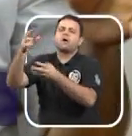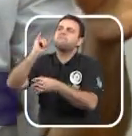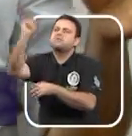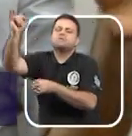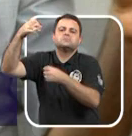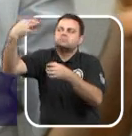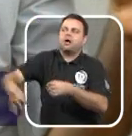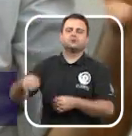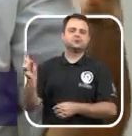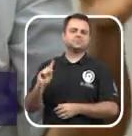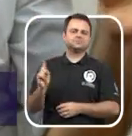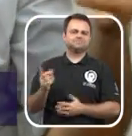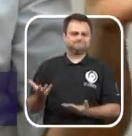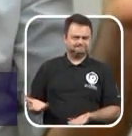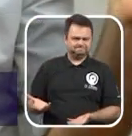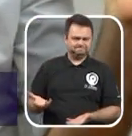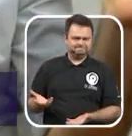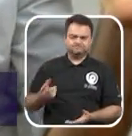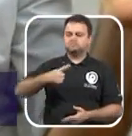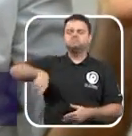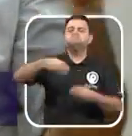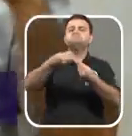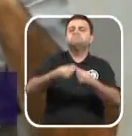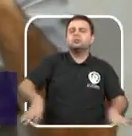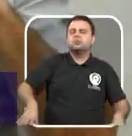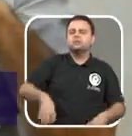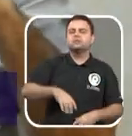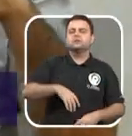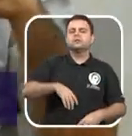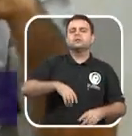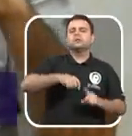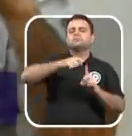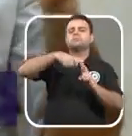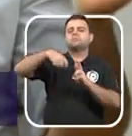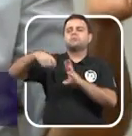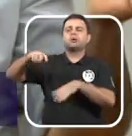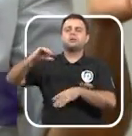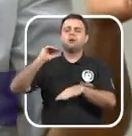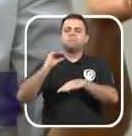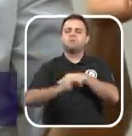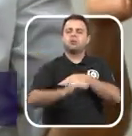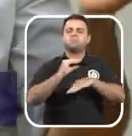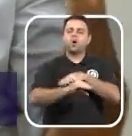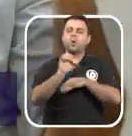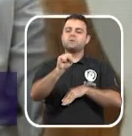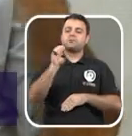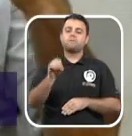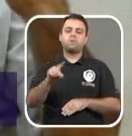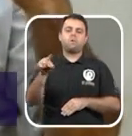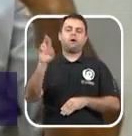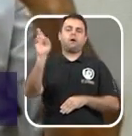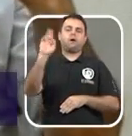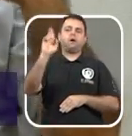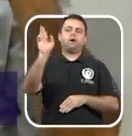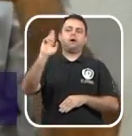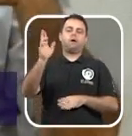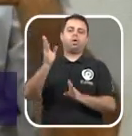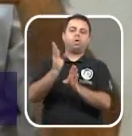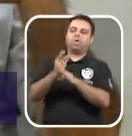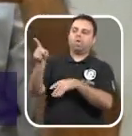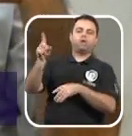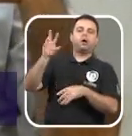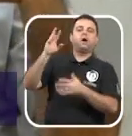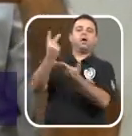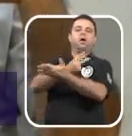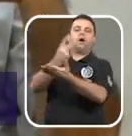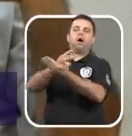nós perdemos aí 80 mil reais por mês da atenção básica porque a secretaria passou informação errada. Tanto é que eles